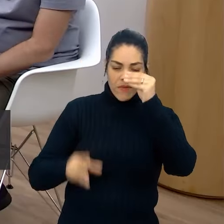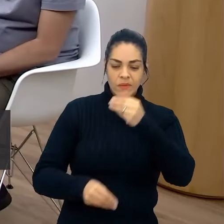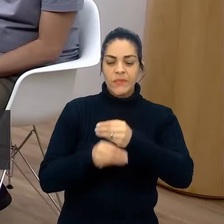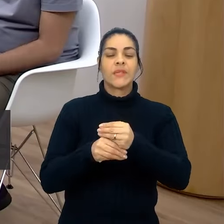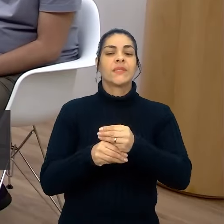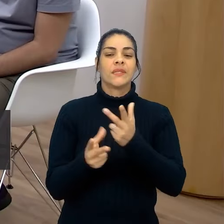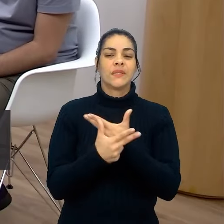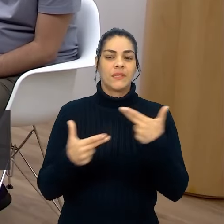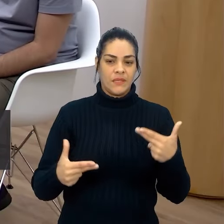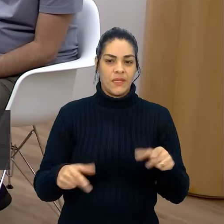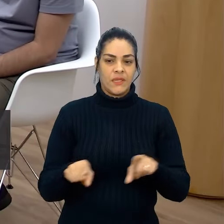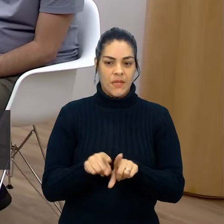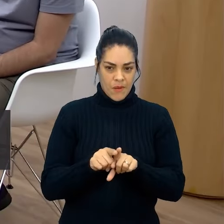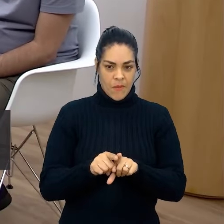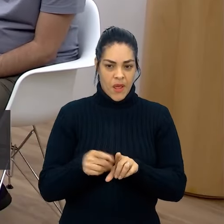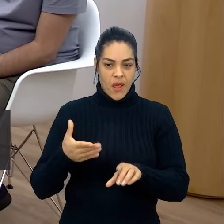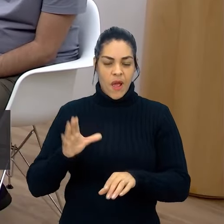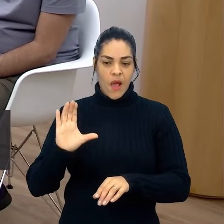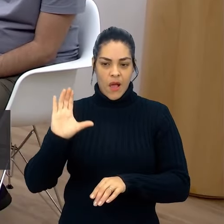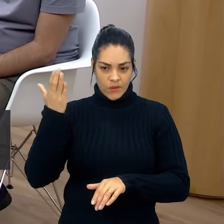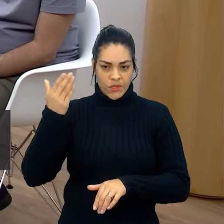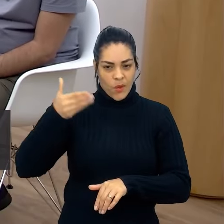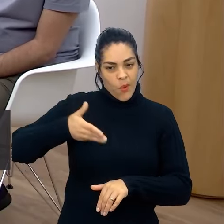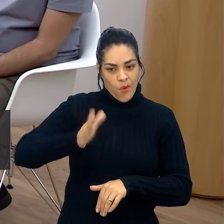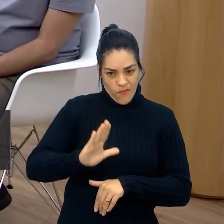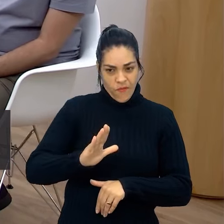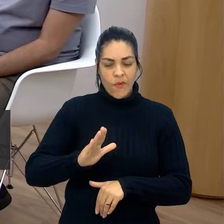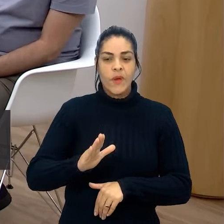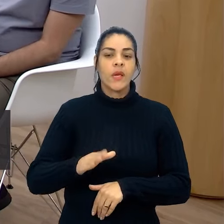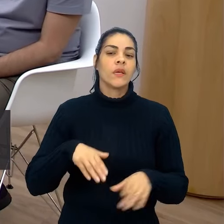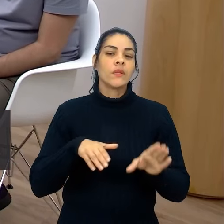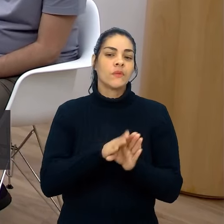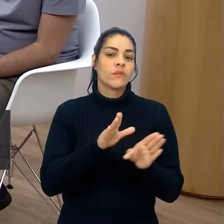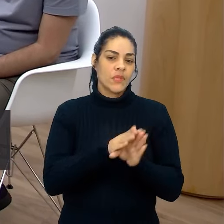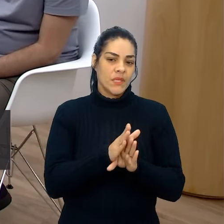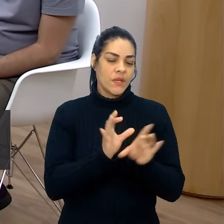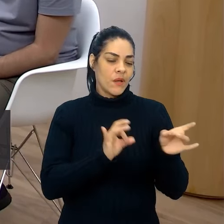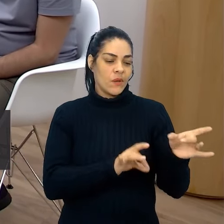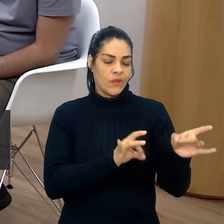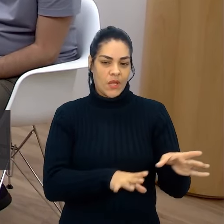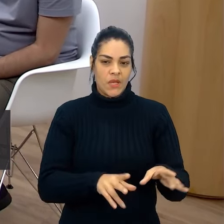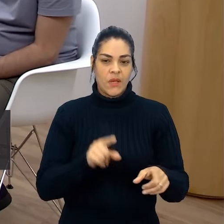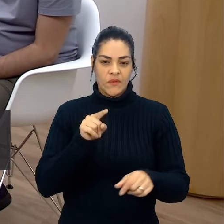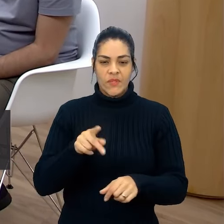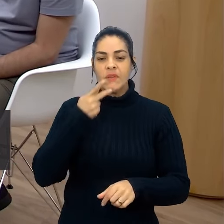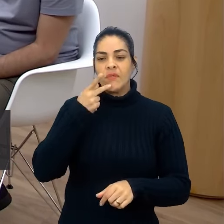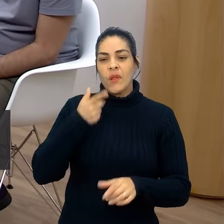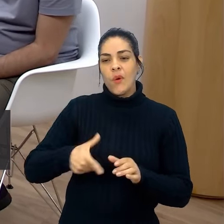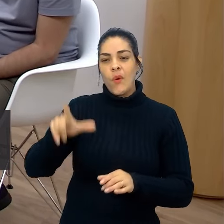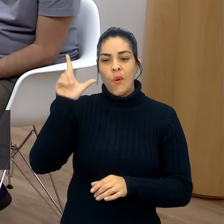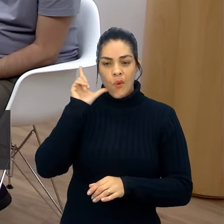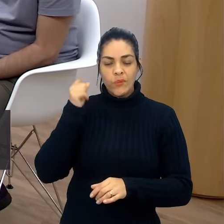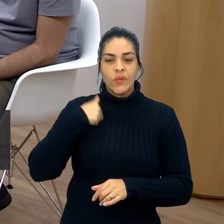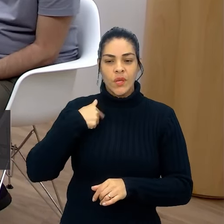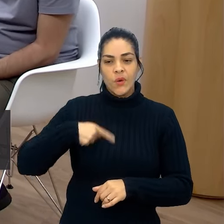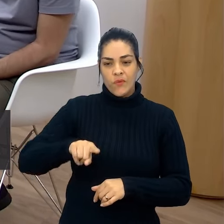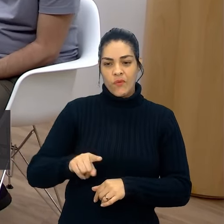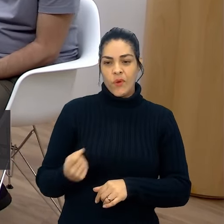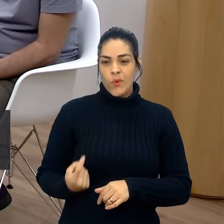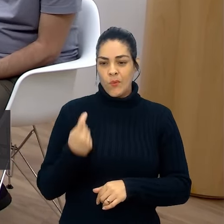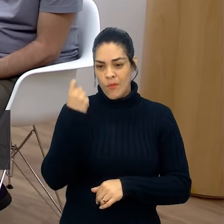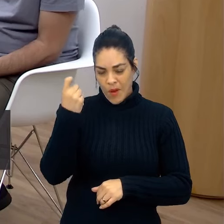numa orientação técnica aqui em São Paulo, que você falou ontem, e agora eu já me vi essa memória. Eu fui uma única vez na diretoria